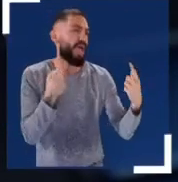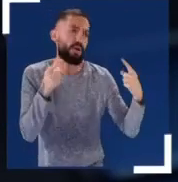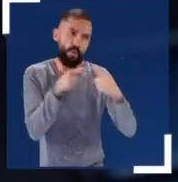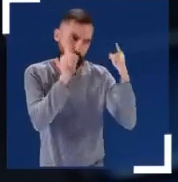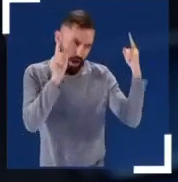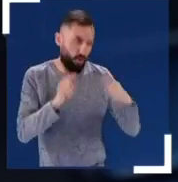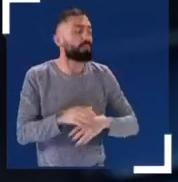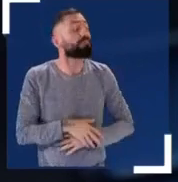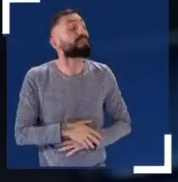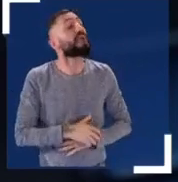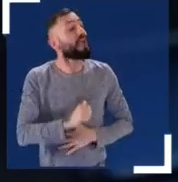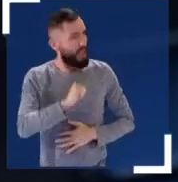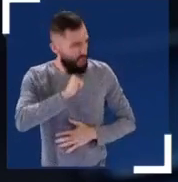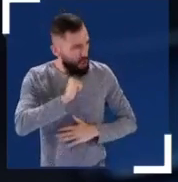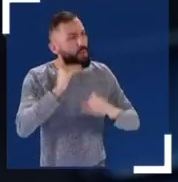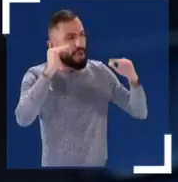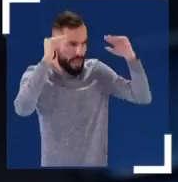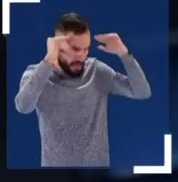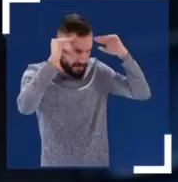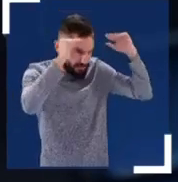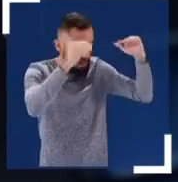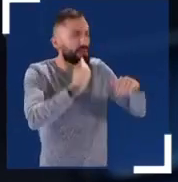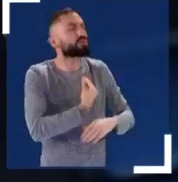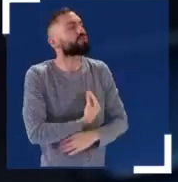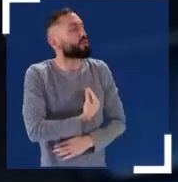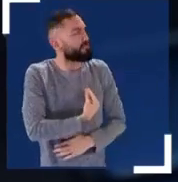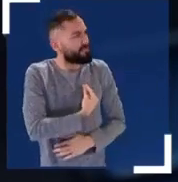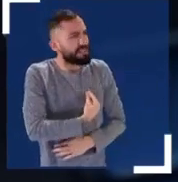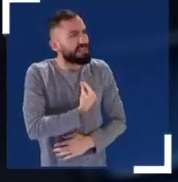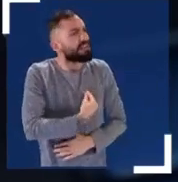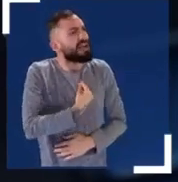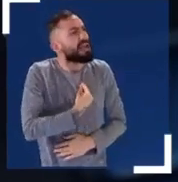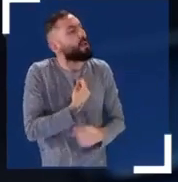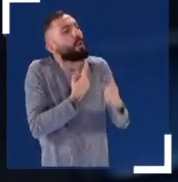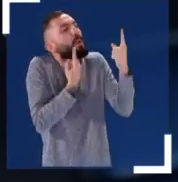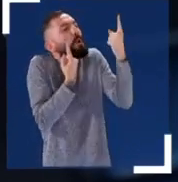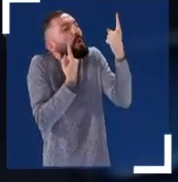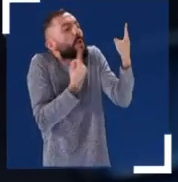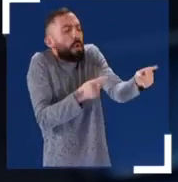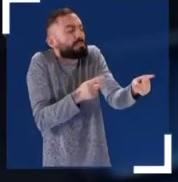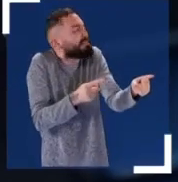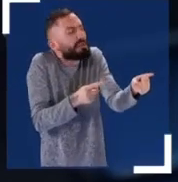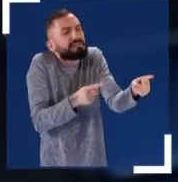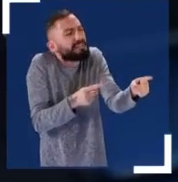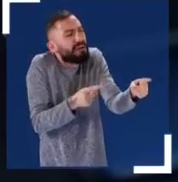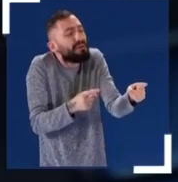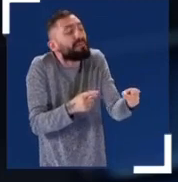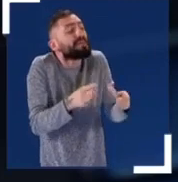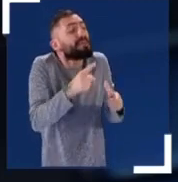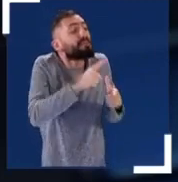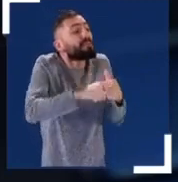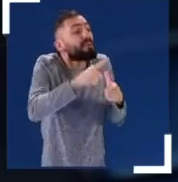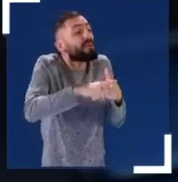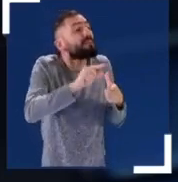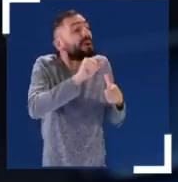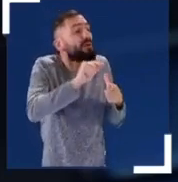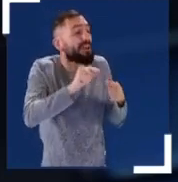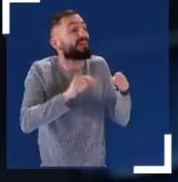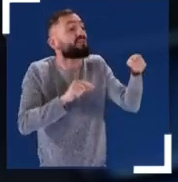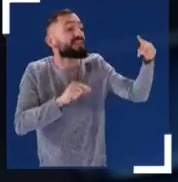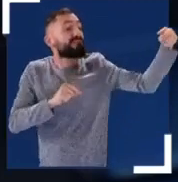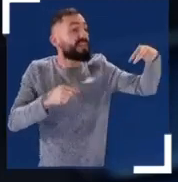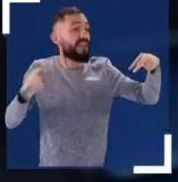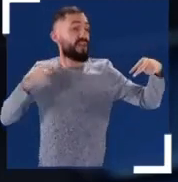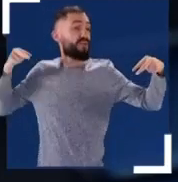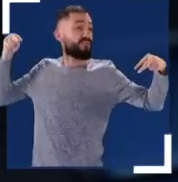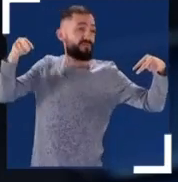quero dizer que eu respeito a sua, eu não tenho nada, absolutamente nada, ao contrário, mas o problema é que nós temos visão diferente de mundo. A